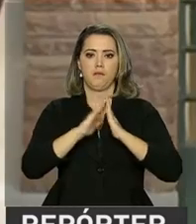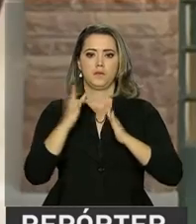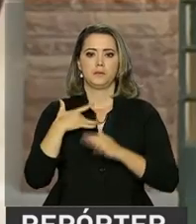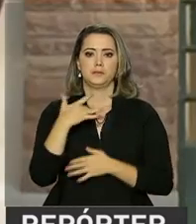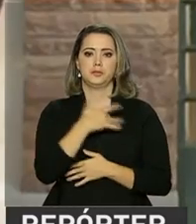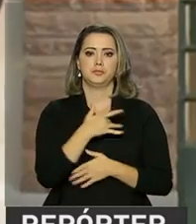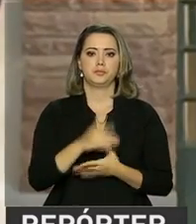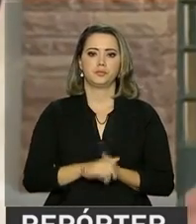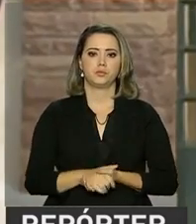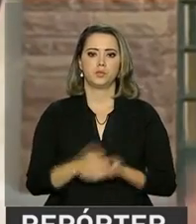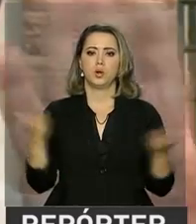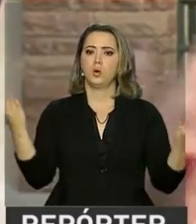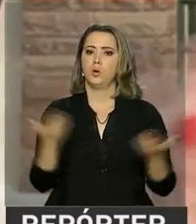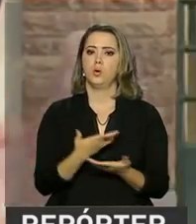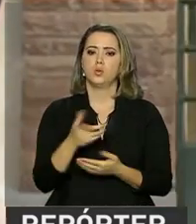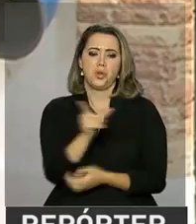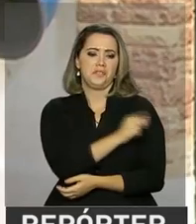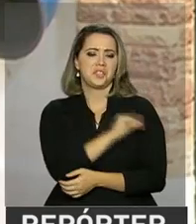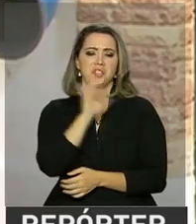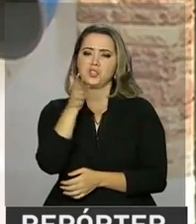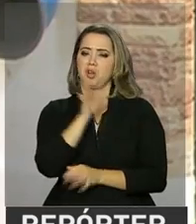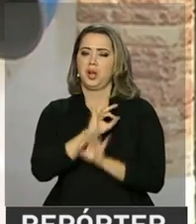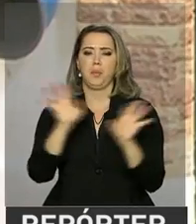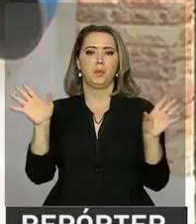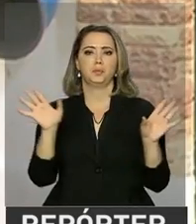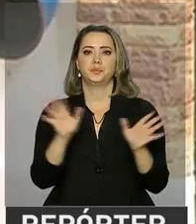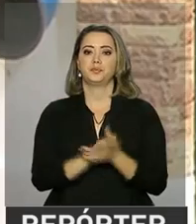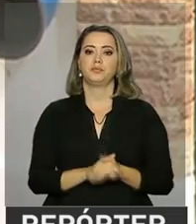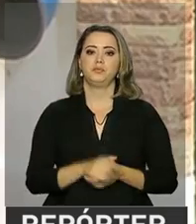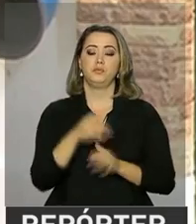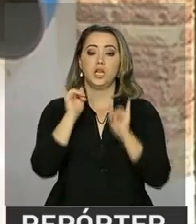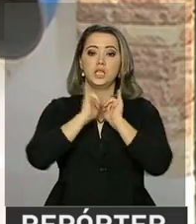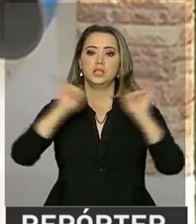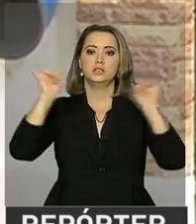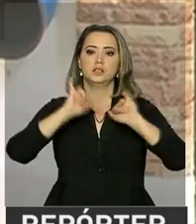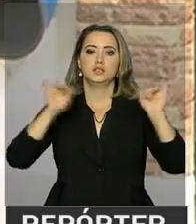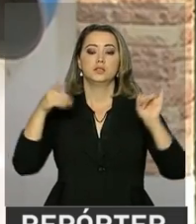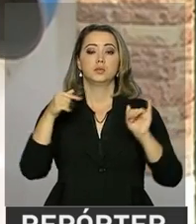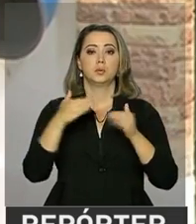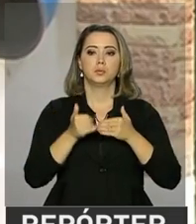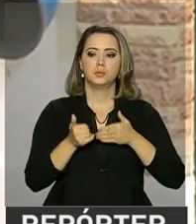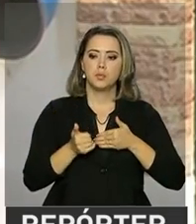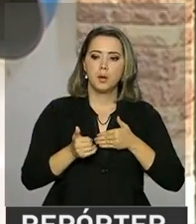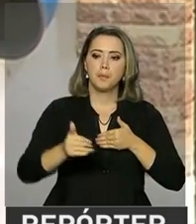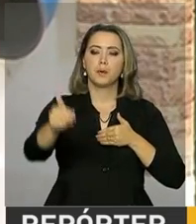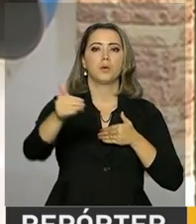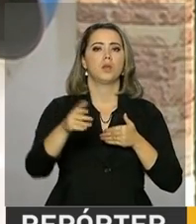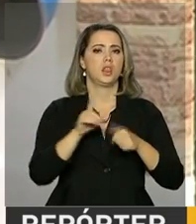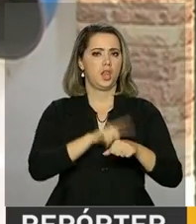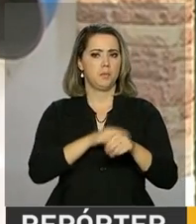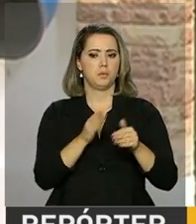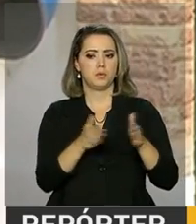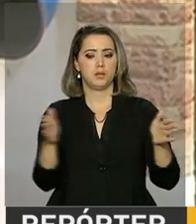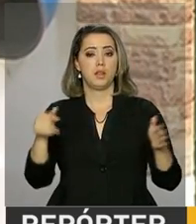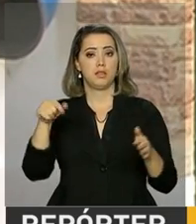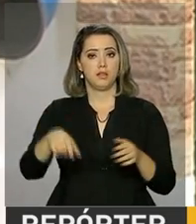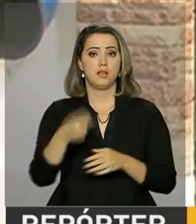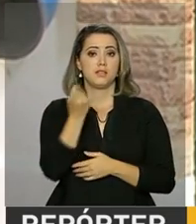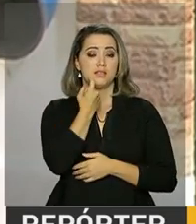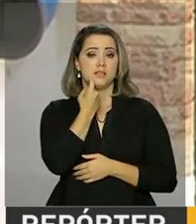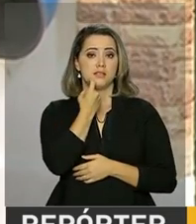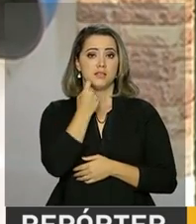vim hoje cheguei tomei acabou a campanha Nacional de vacinação contra a gripe foi prorrogada pelo Ministério da Saúde até esta